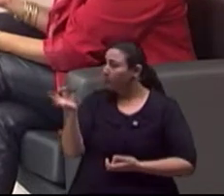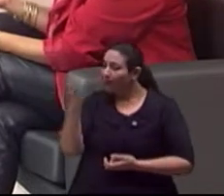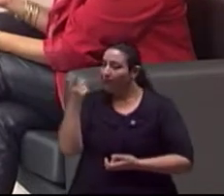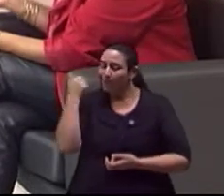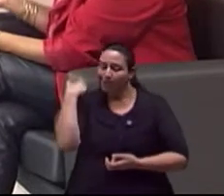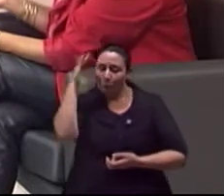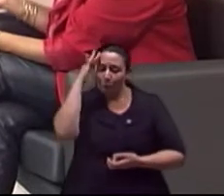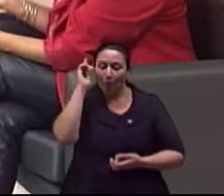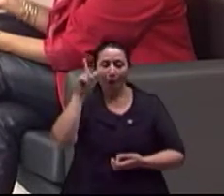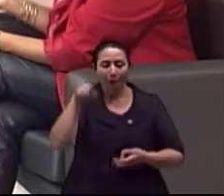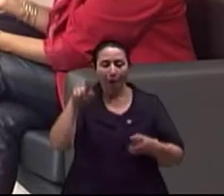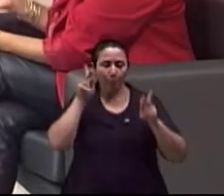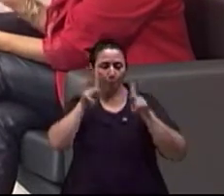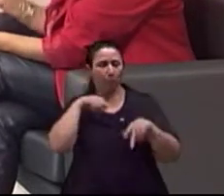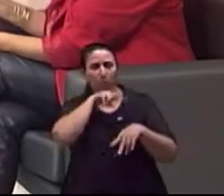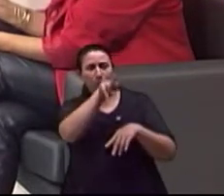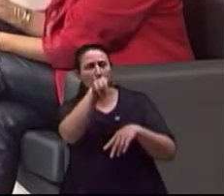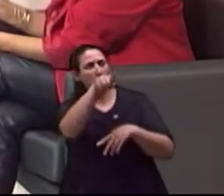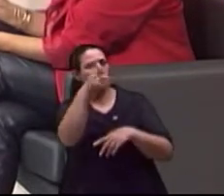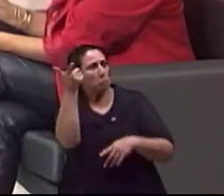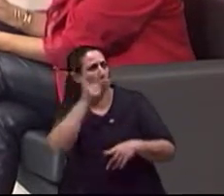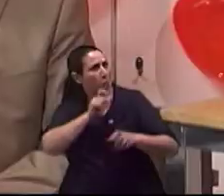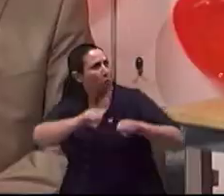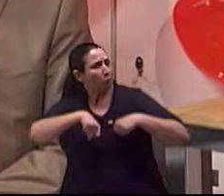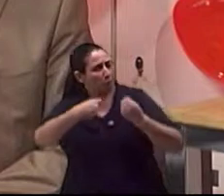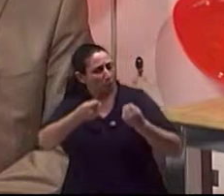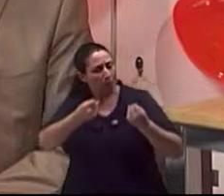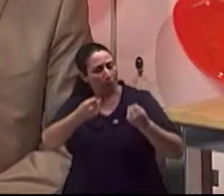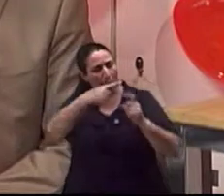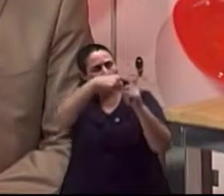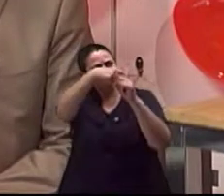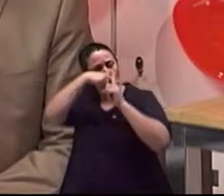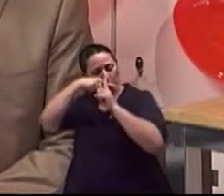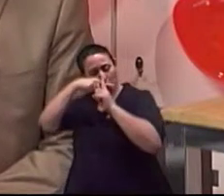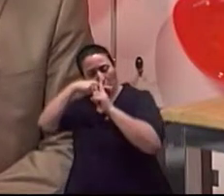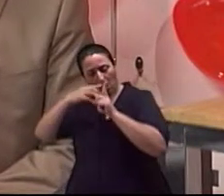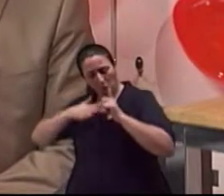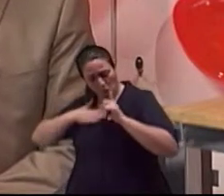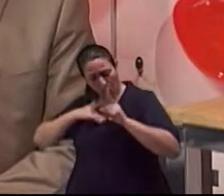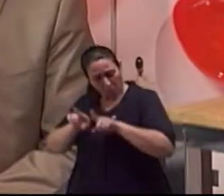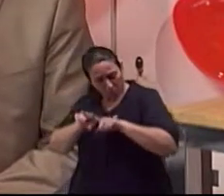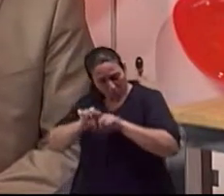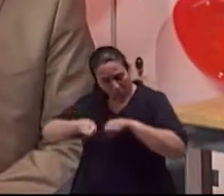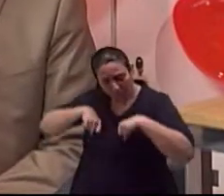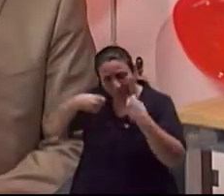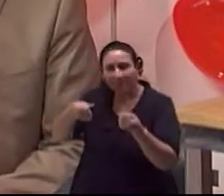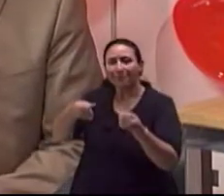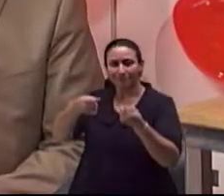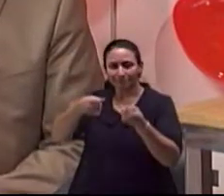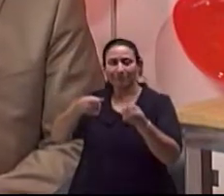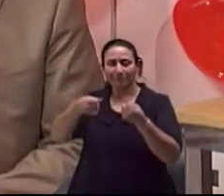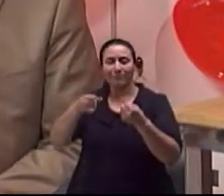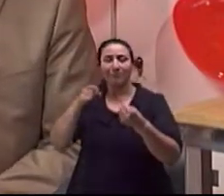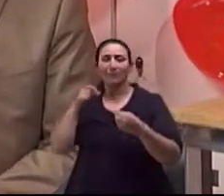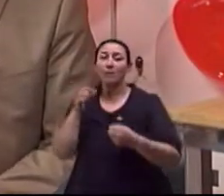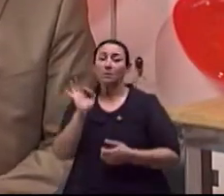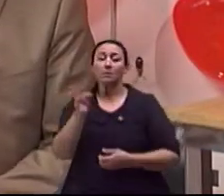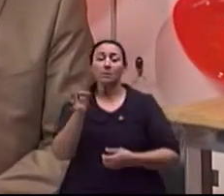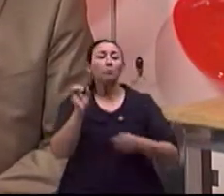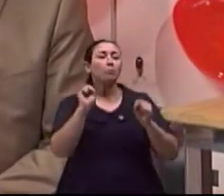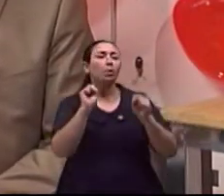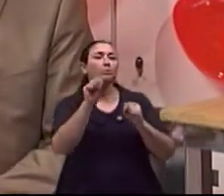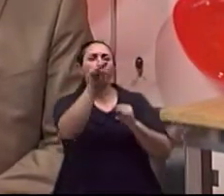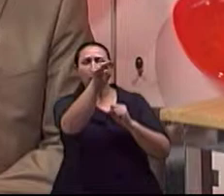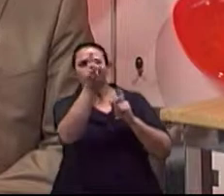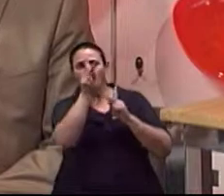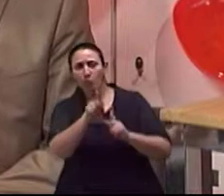um exemplo para mim e que ela tá conseguindo fica muito mais fácil saber o que que eu vou fazer da minha vida né é ela pode ser um exemplo para mim ou pode ser